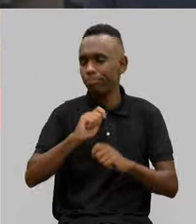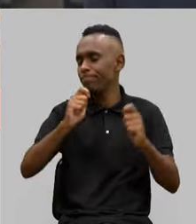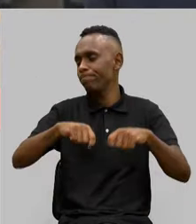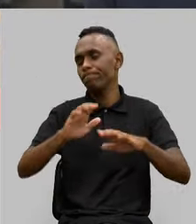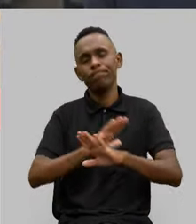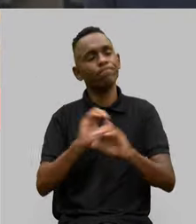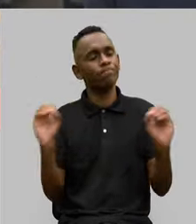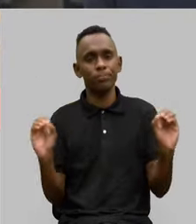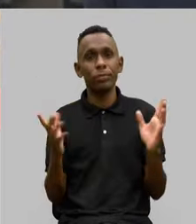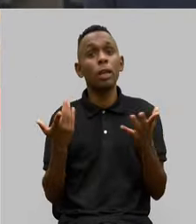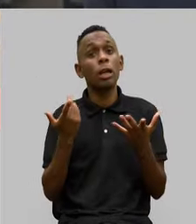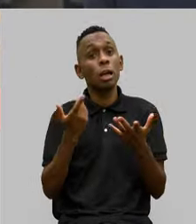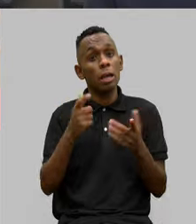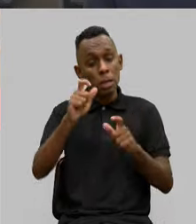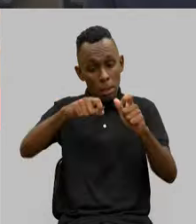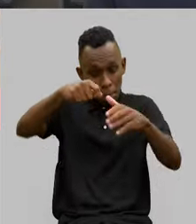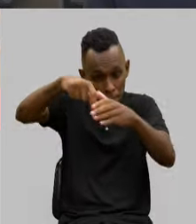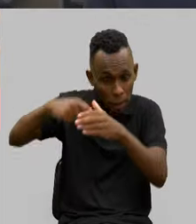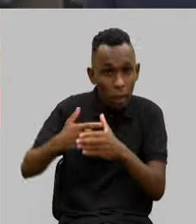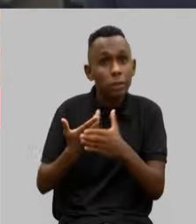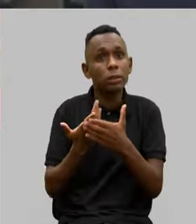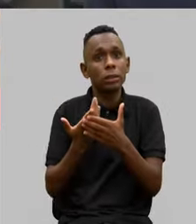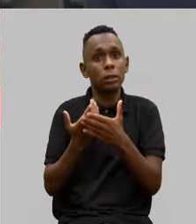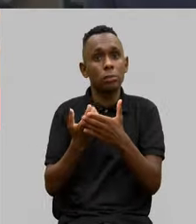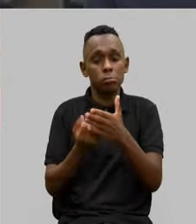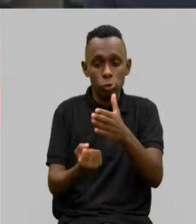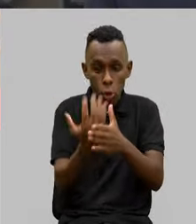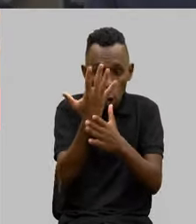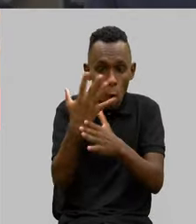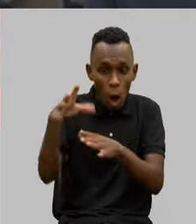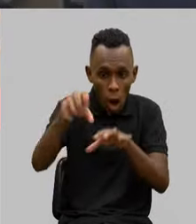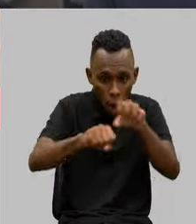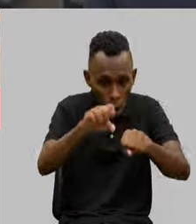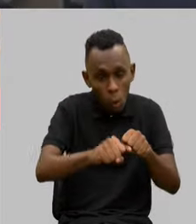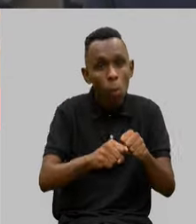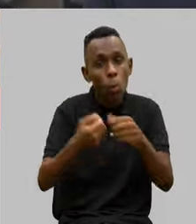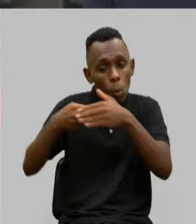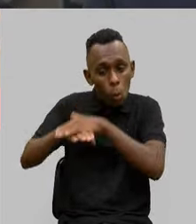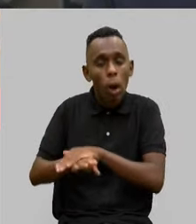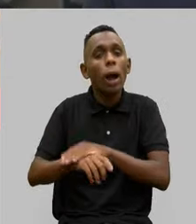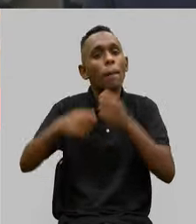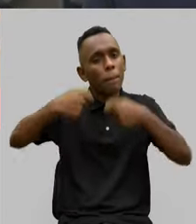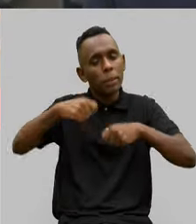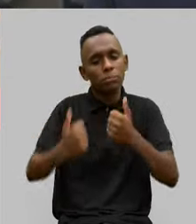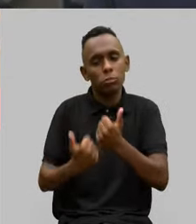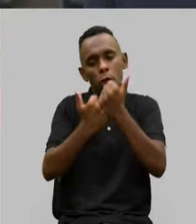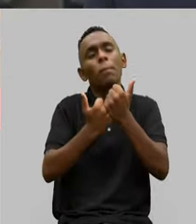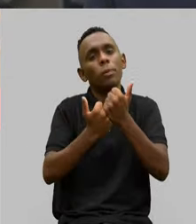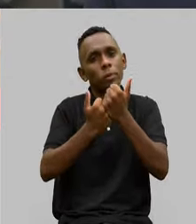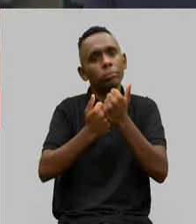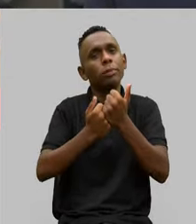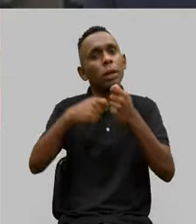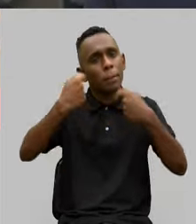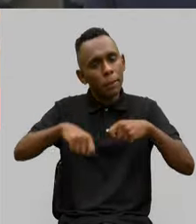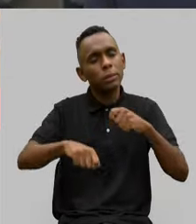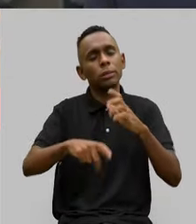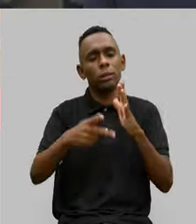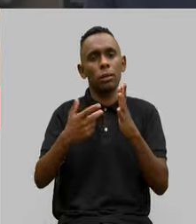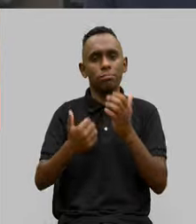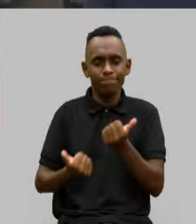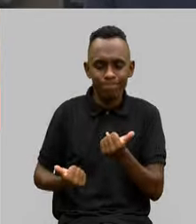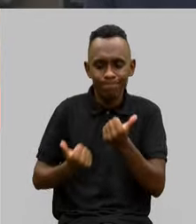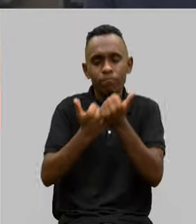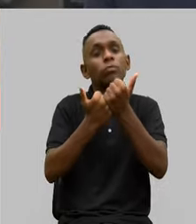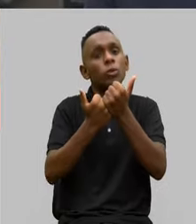Guarda esses aí precisa de reparação e essa política como eu escrevi no projeto de lei precisa garantir isso reparação